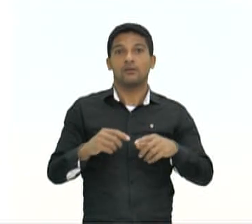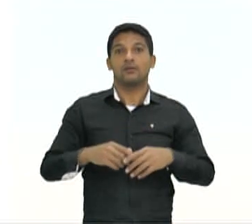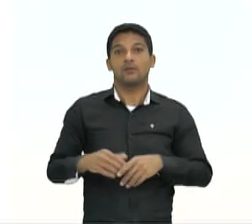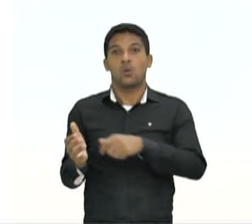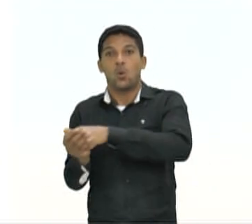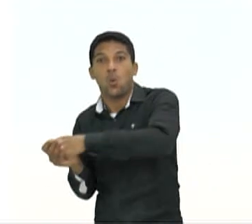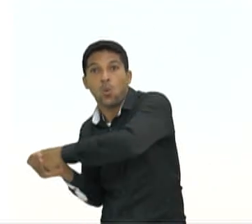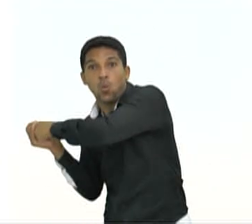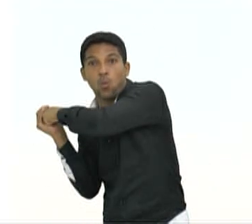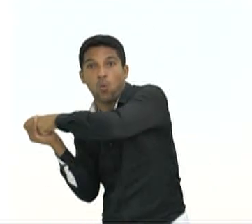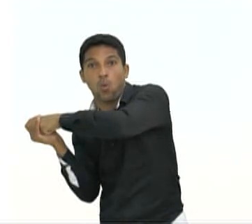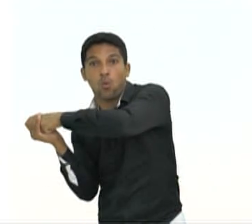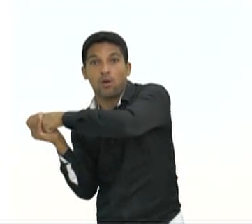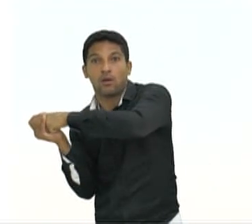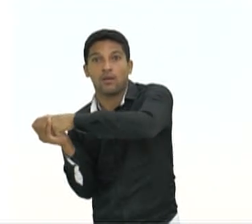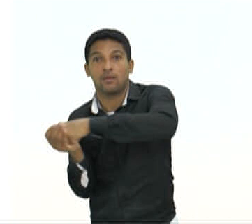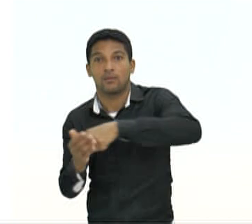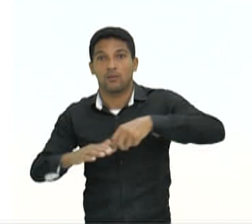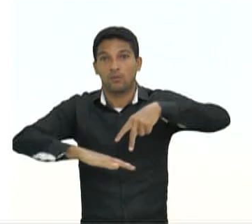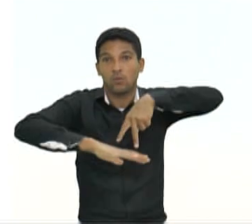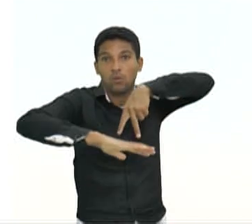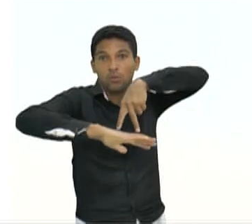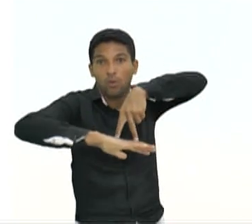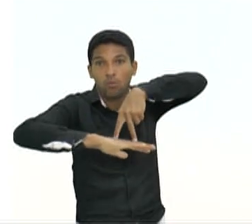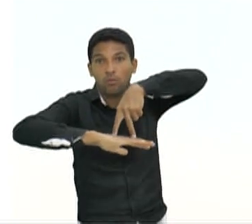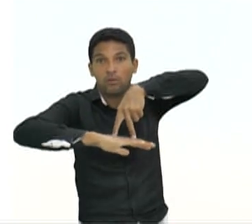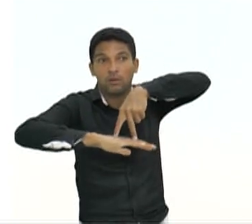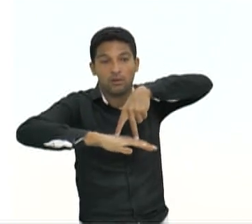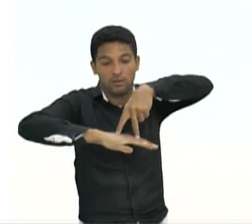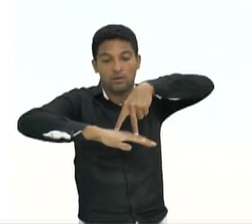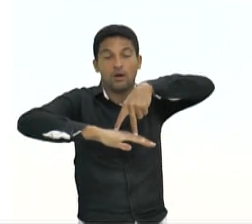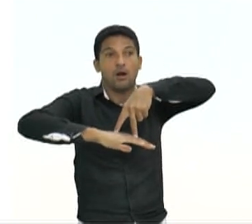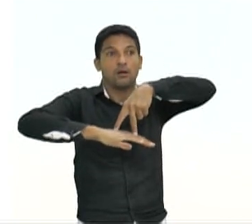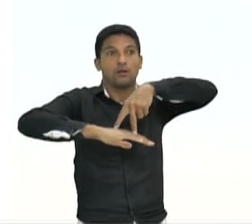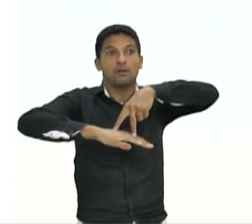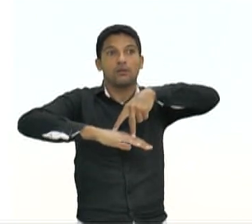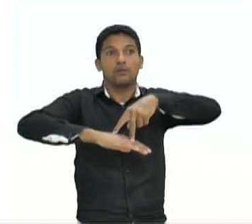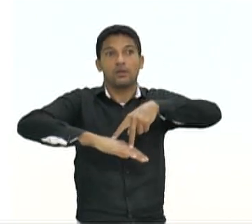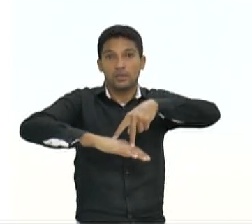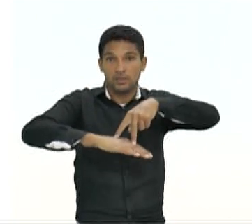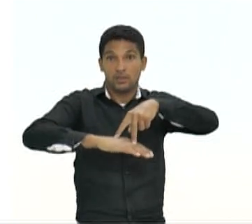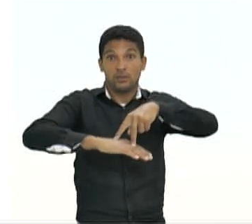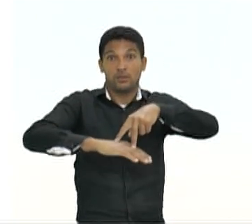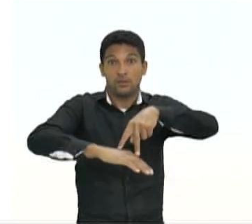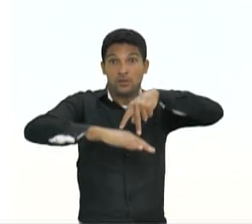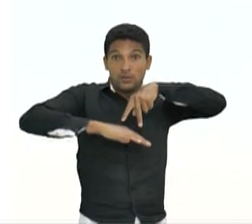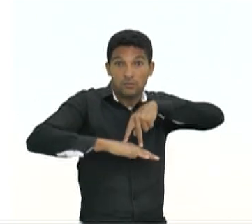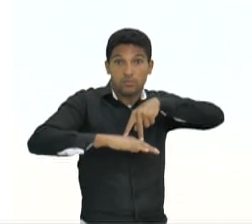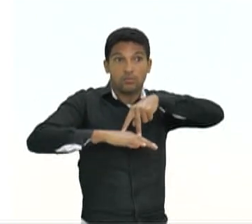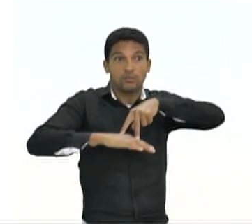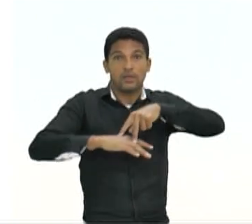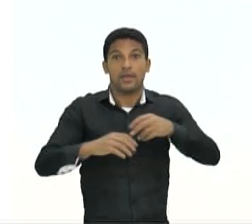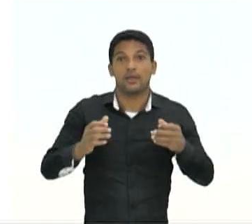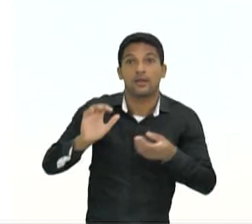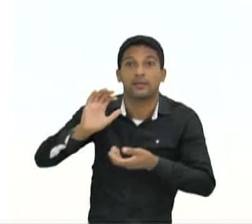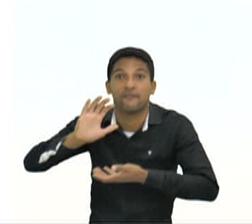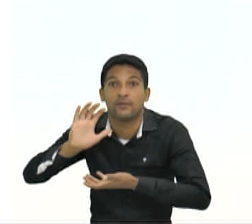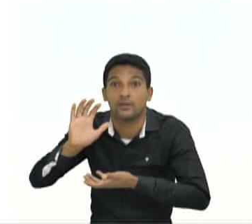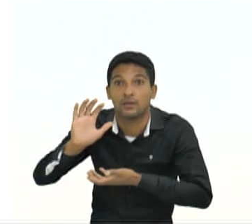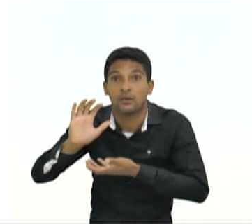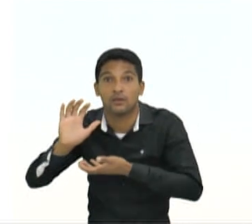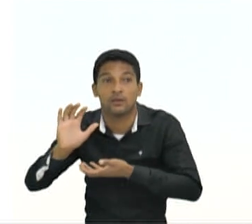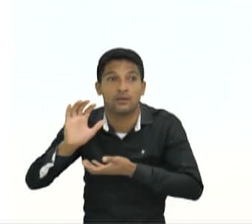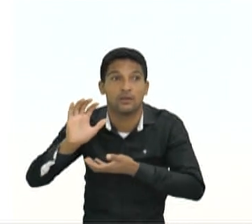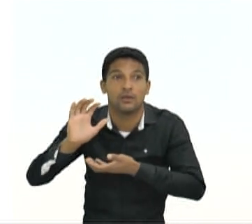jogador, e aí o outro ali é o árbitro. Então aqui é a arbitragem, jogador de defesa, jogador de ataque, jogador